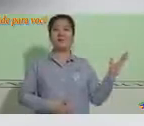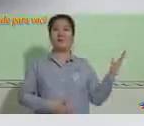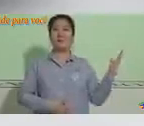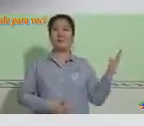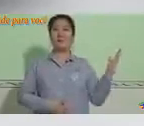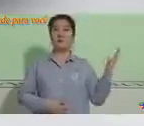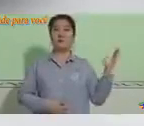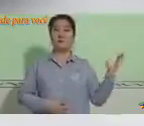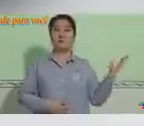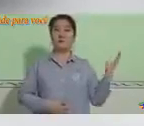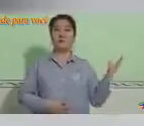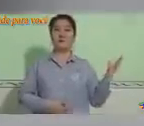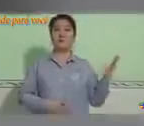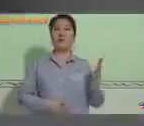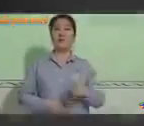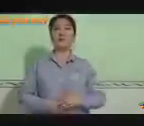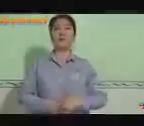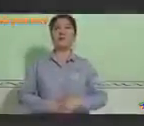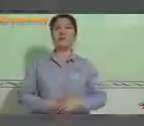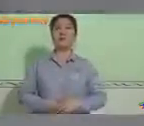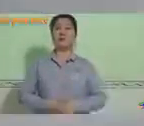Neste tipo de lesão, é acento agudo e